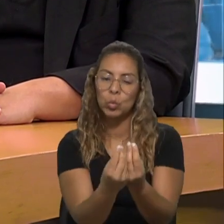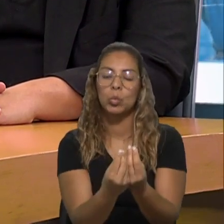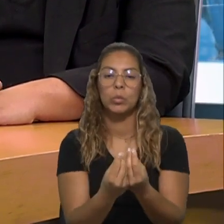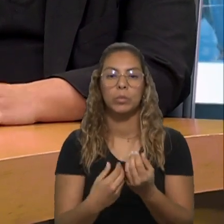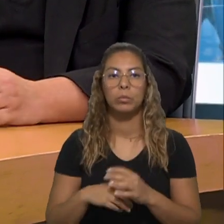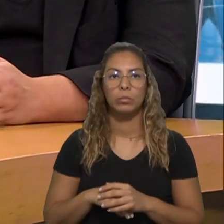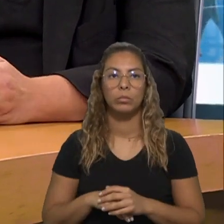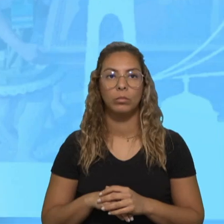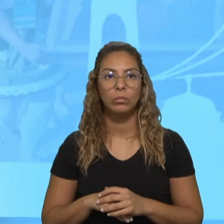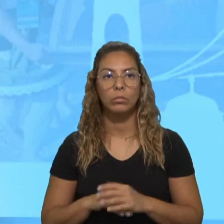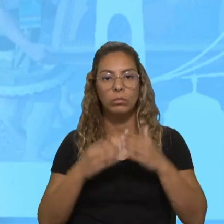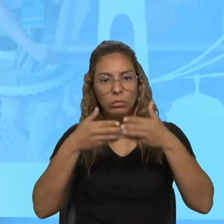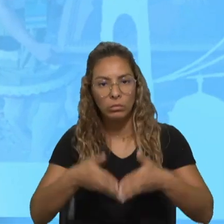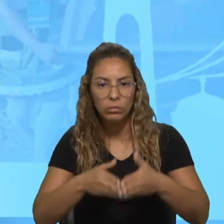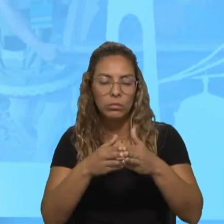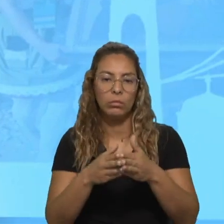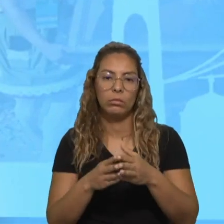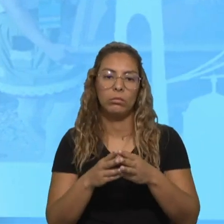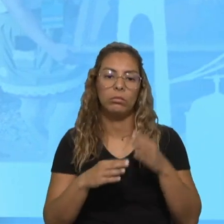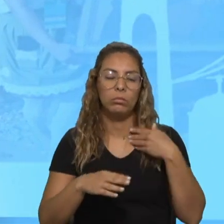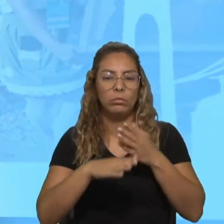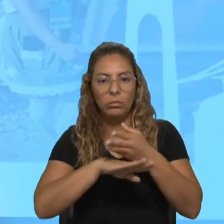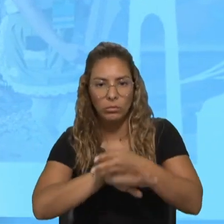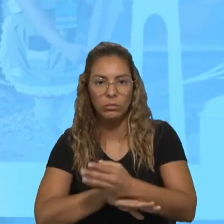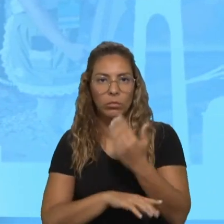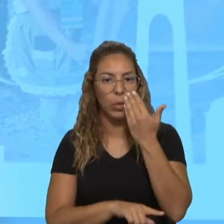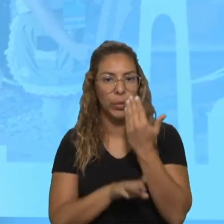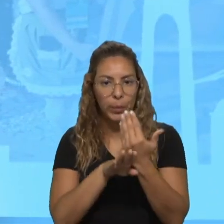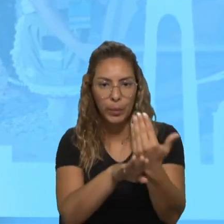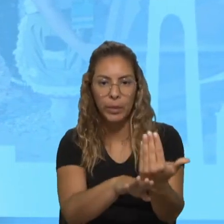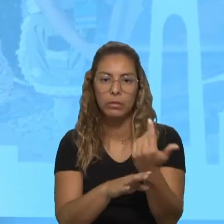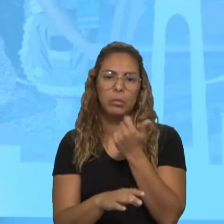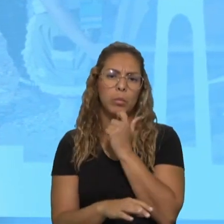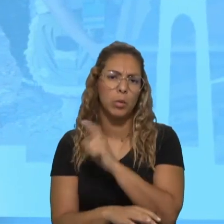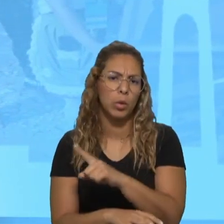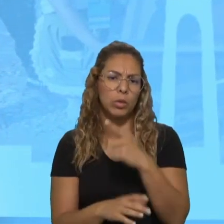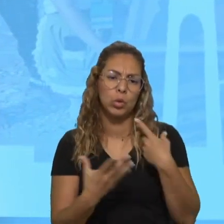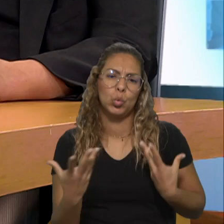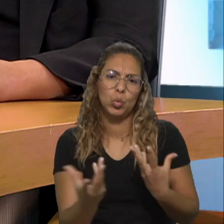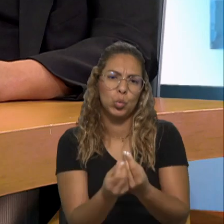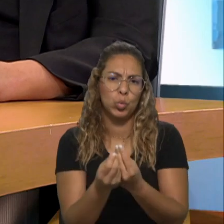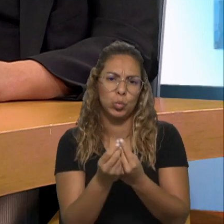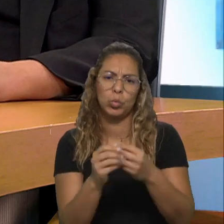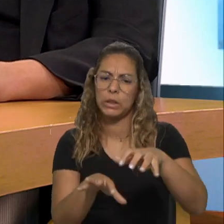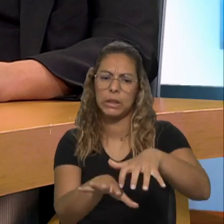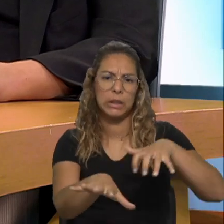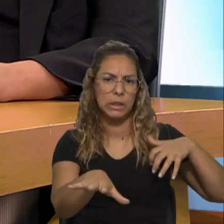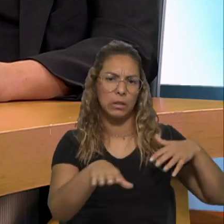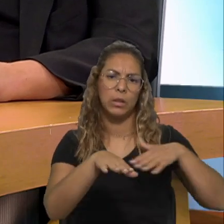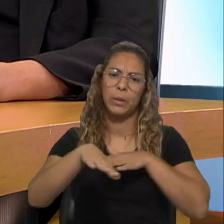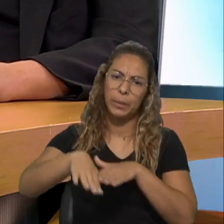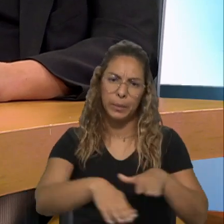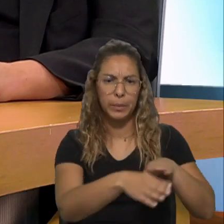as marinas, as embarcações, os veleiros possam juntar-se a nós e acompanhar-nos nesta